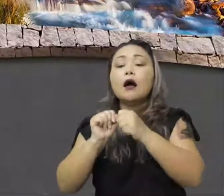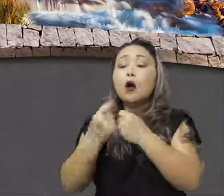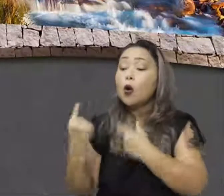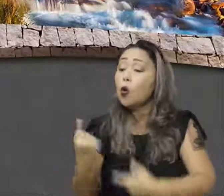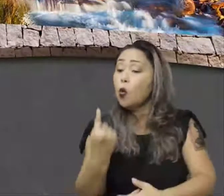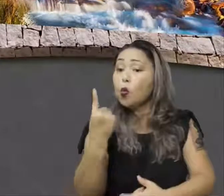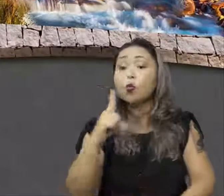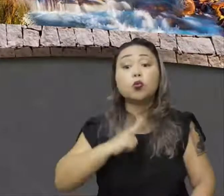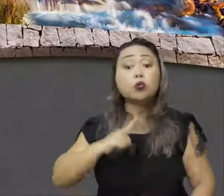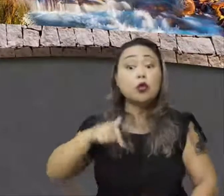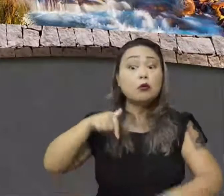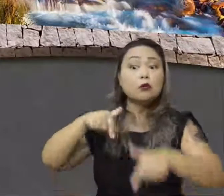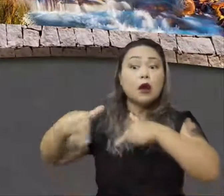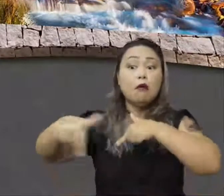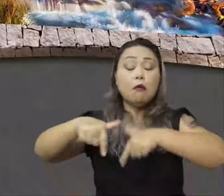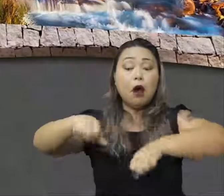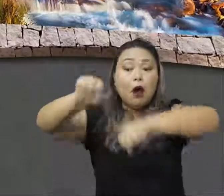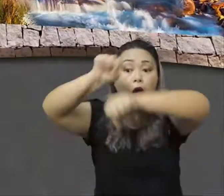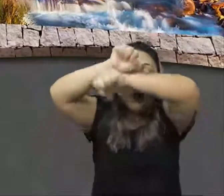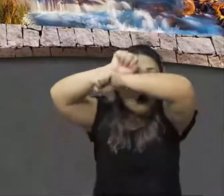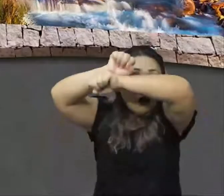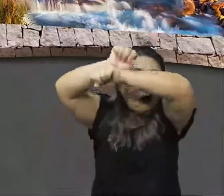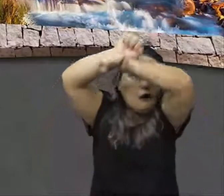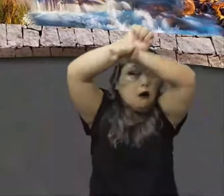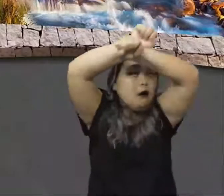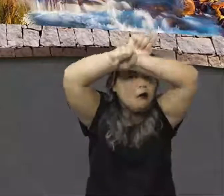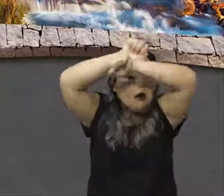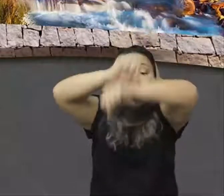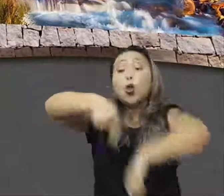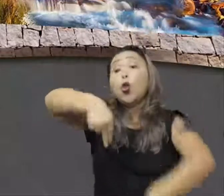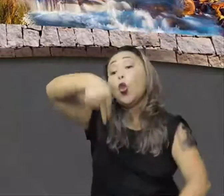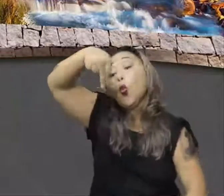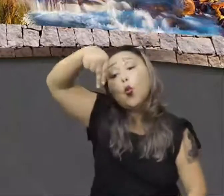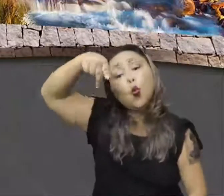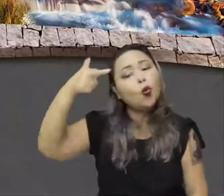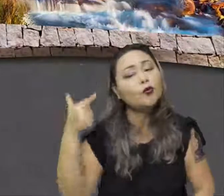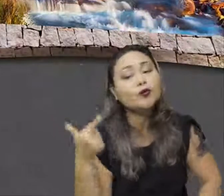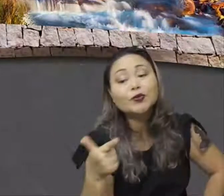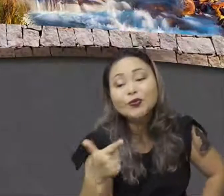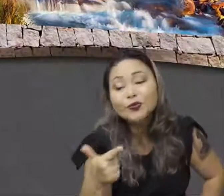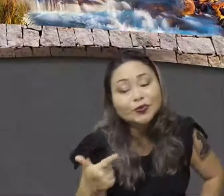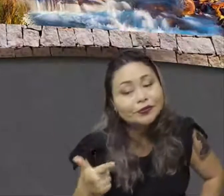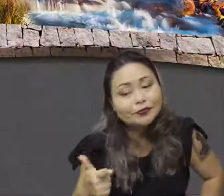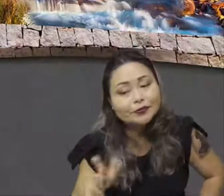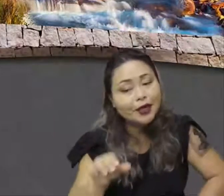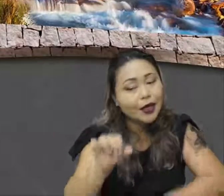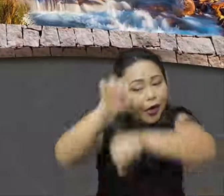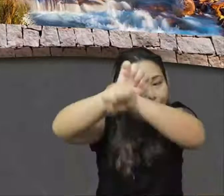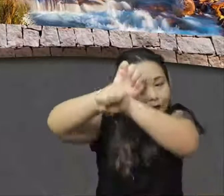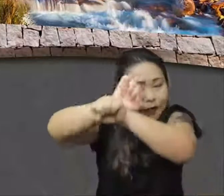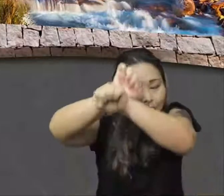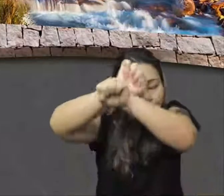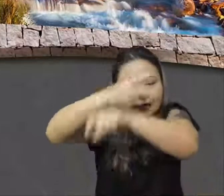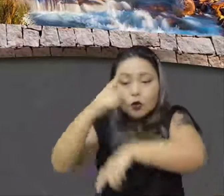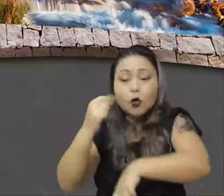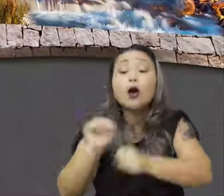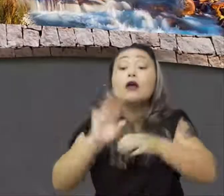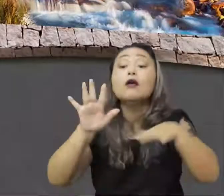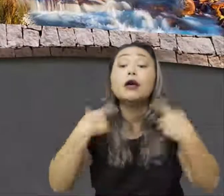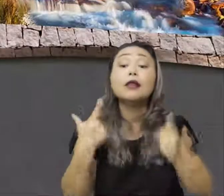trabalho escravo. Já no norte não tinha tanto trabalho escravo. Daí você vai